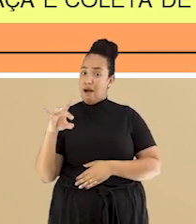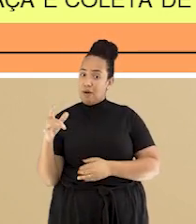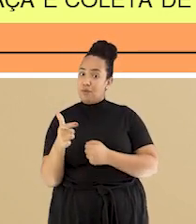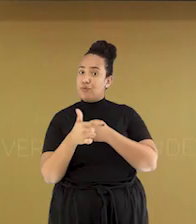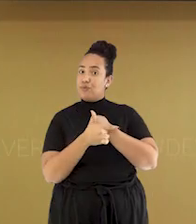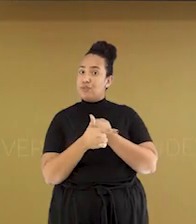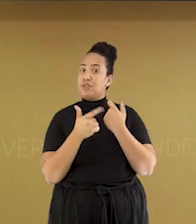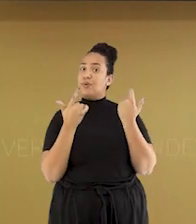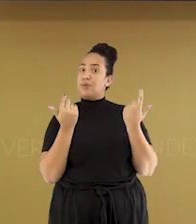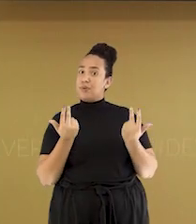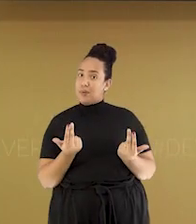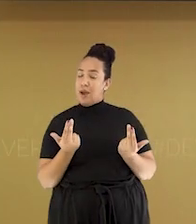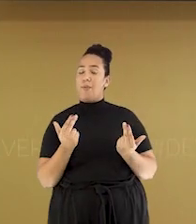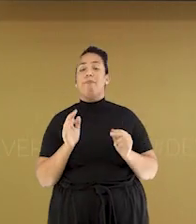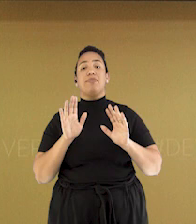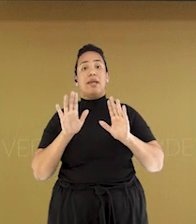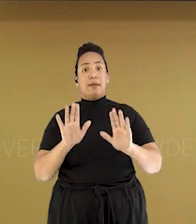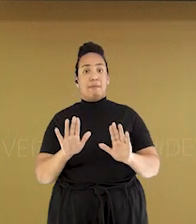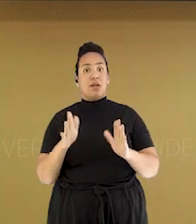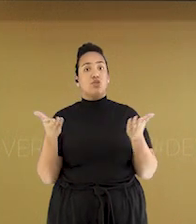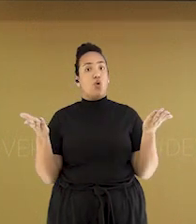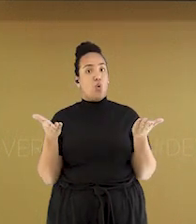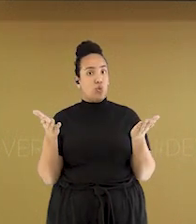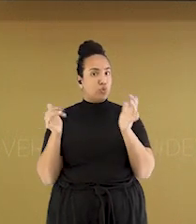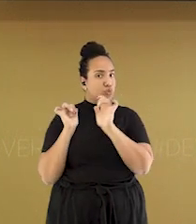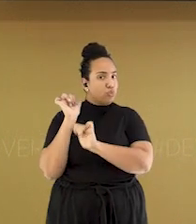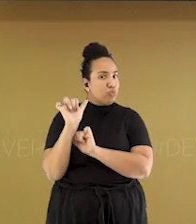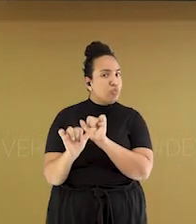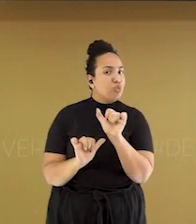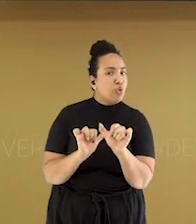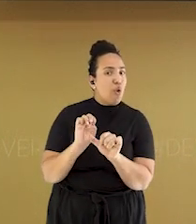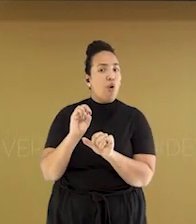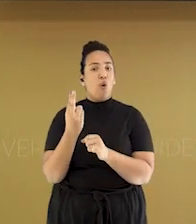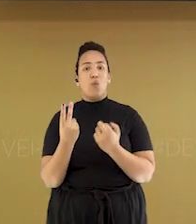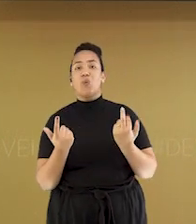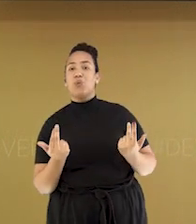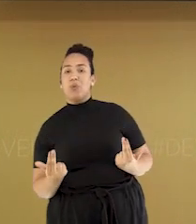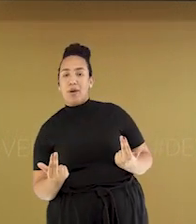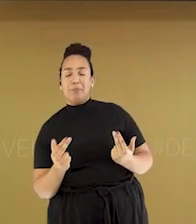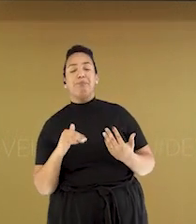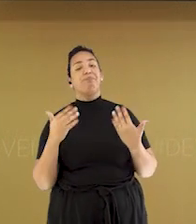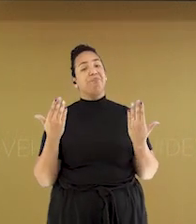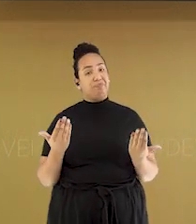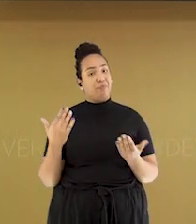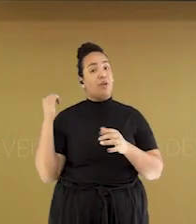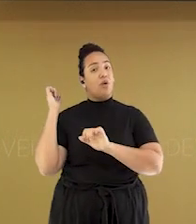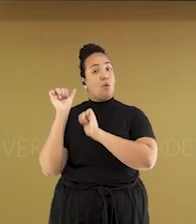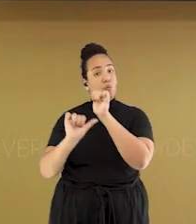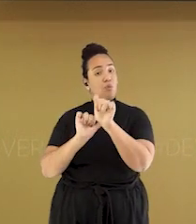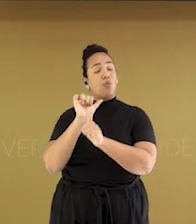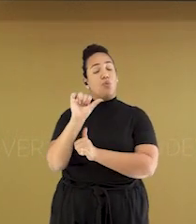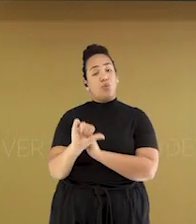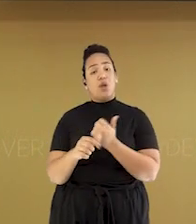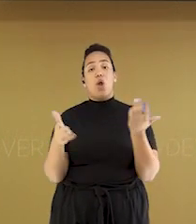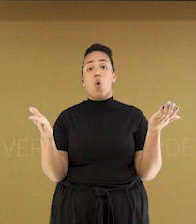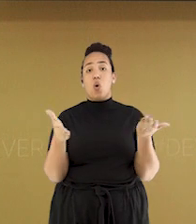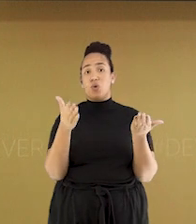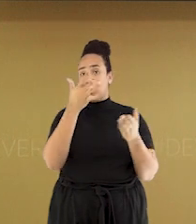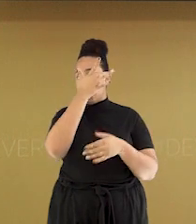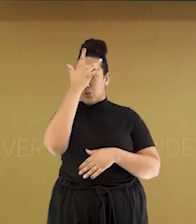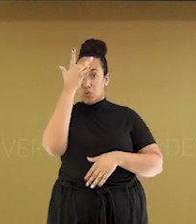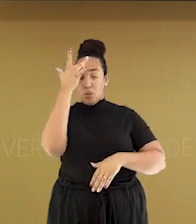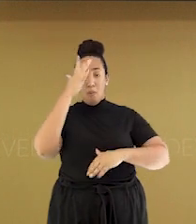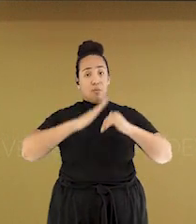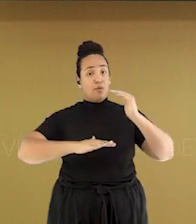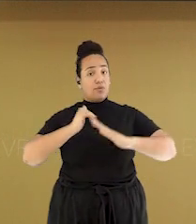continua assim? Muita coisa mudou com o passar do tempo. E hoje em dia, as pessoas trabalham de maneiras diferentes. E na aula